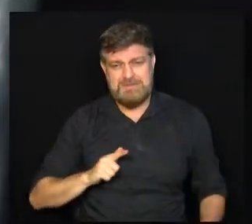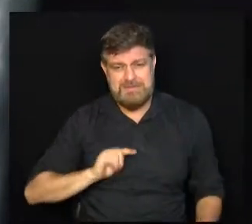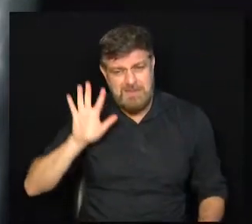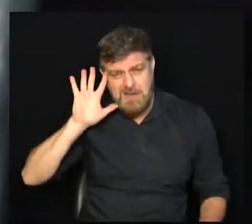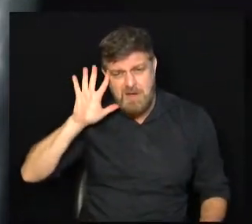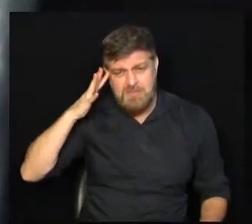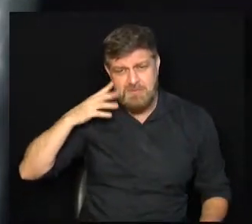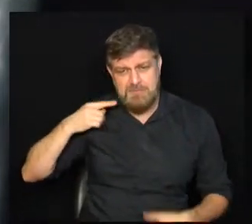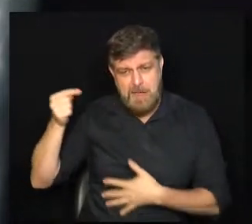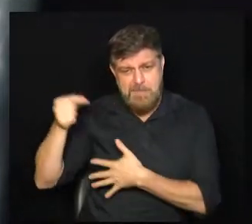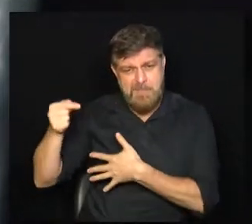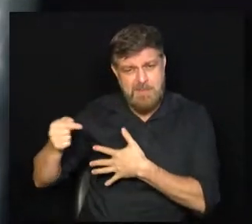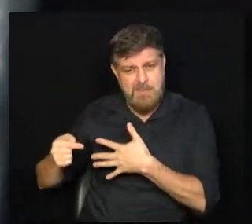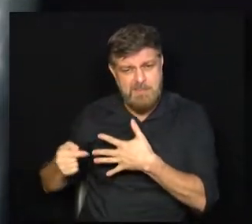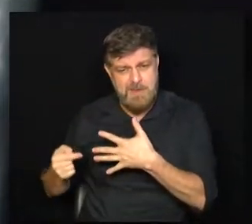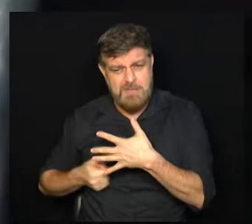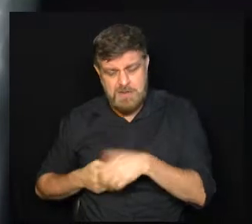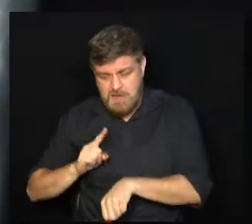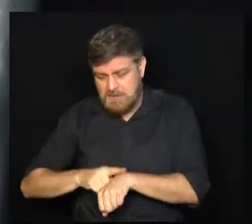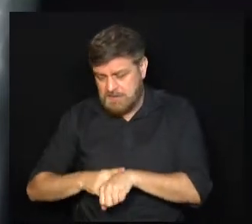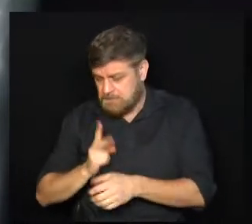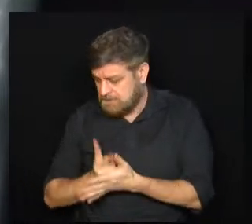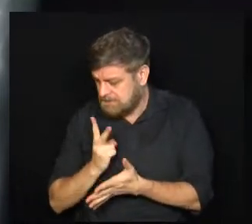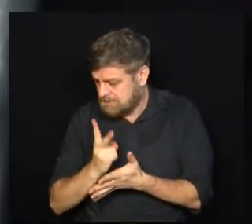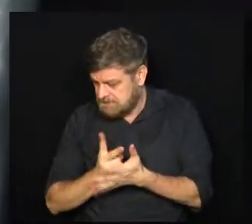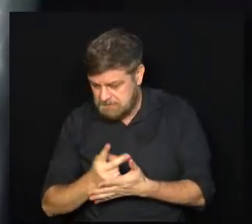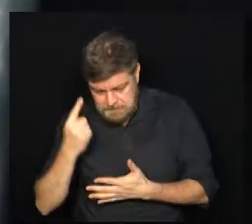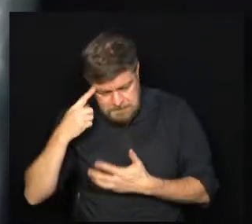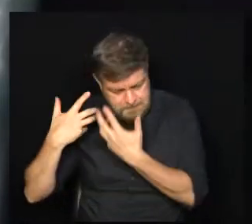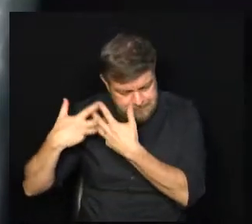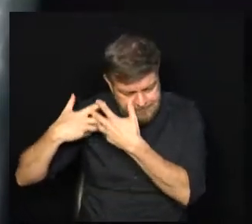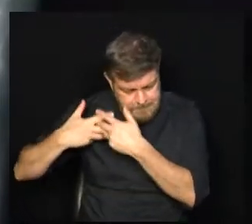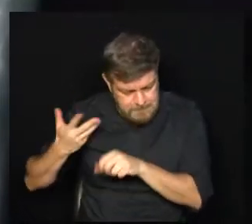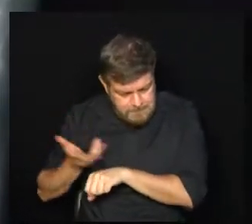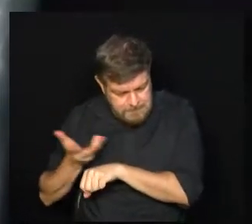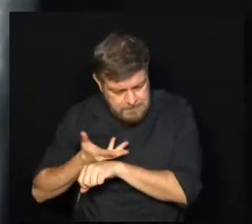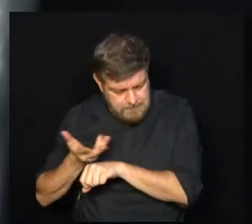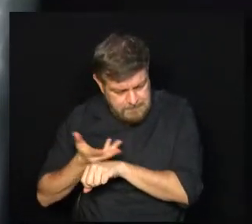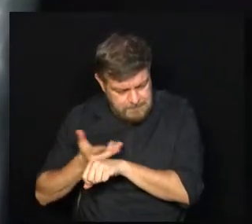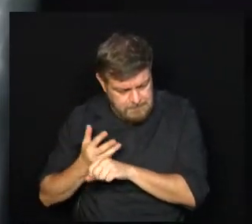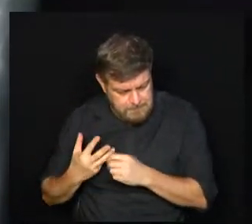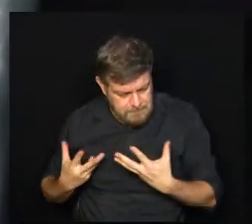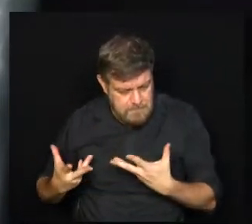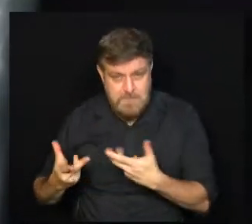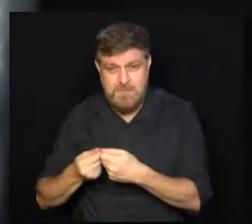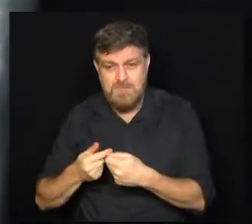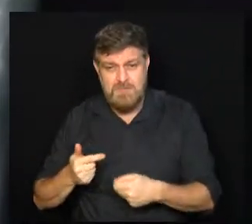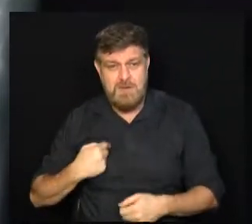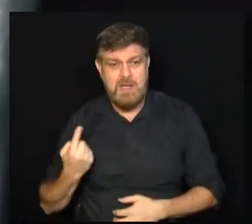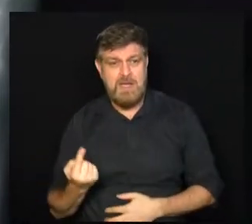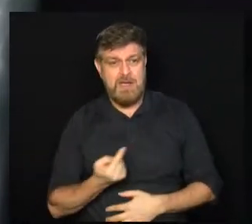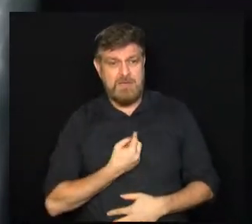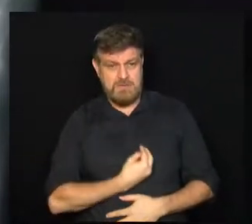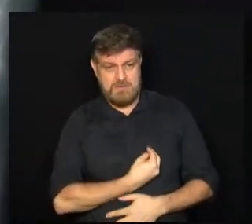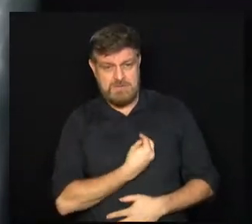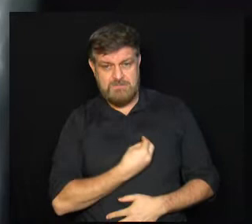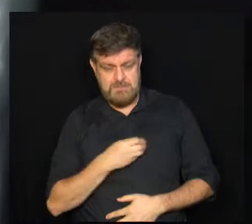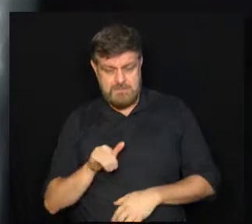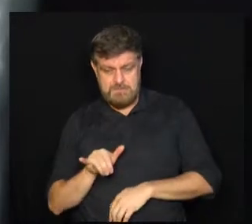decisões o tempo inteiro tendo que ser tomadas com agilidade, porque esse é o ritmo da nossa